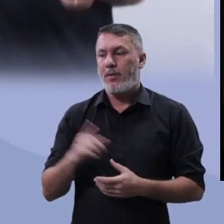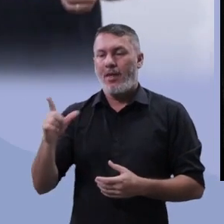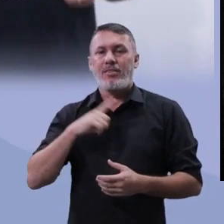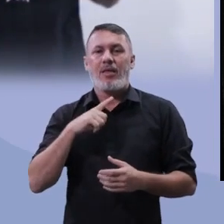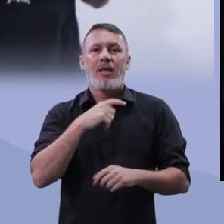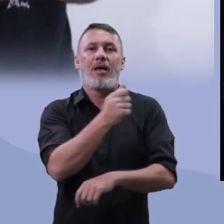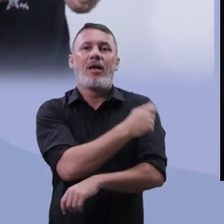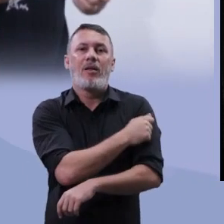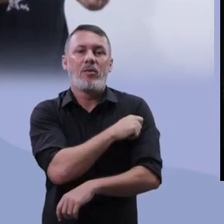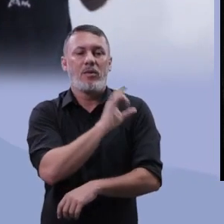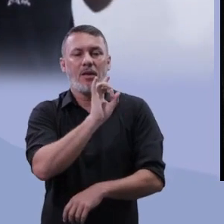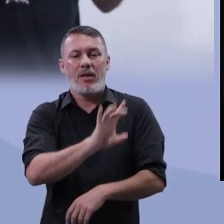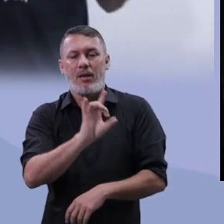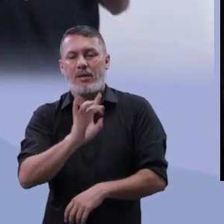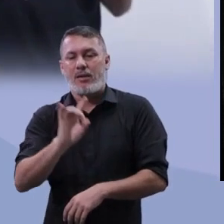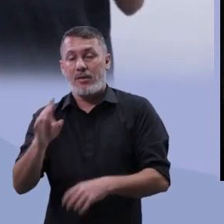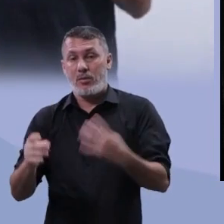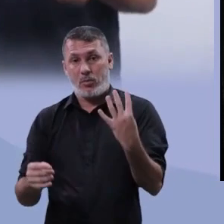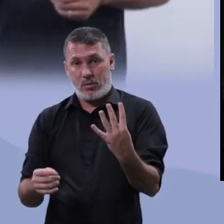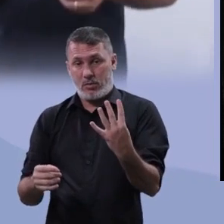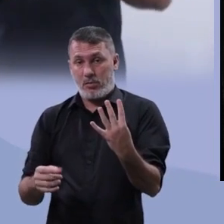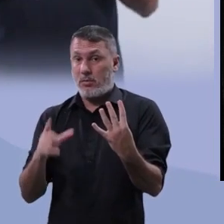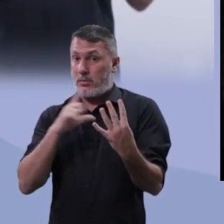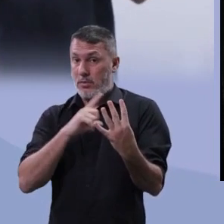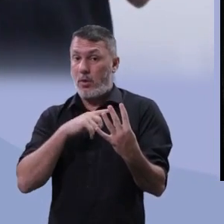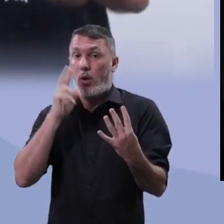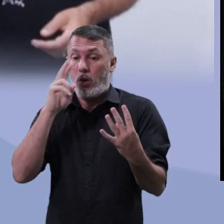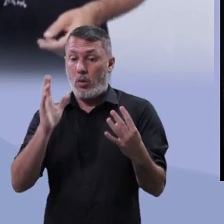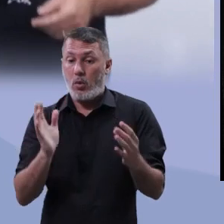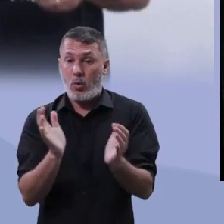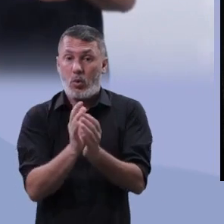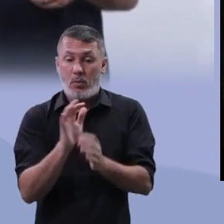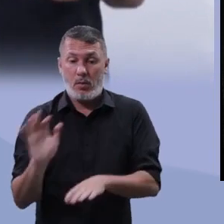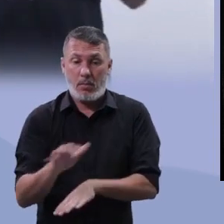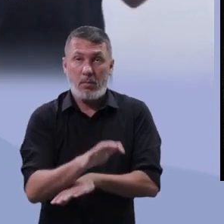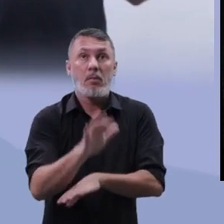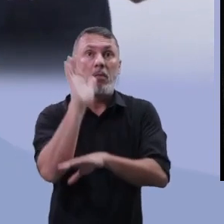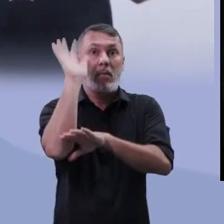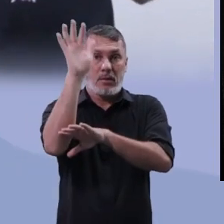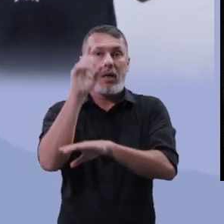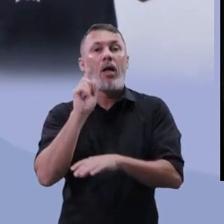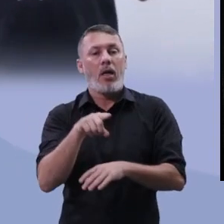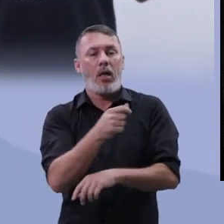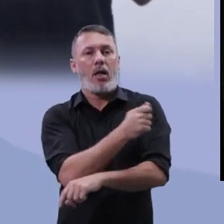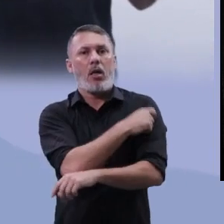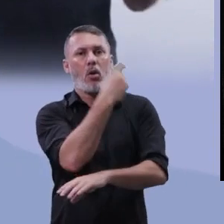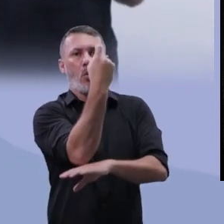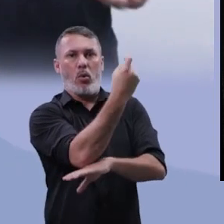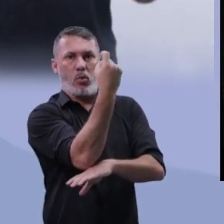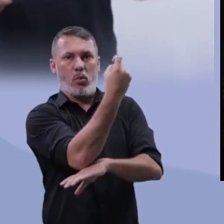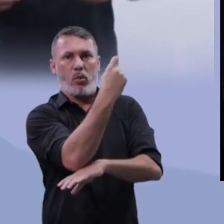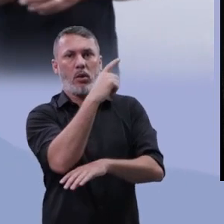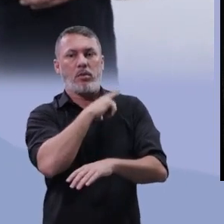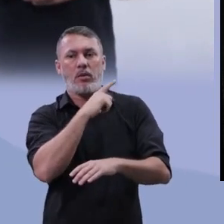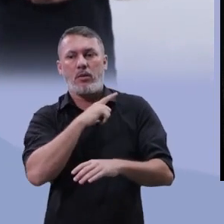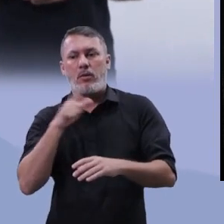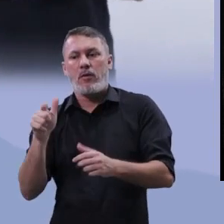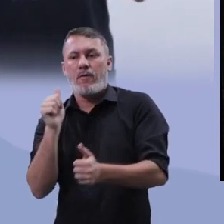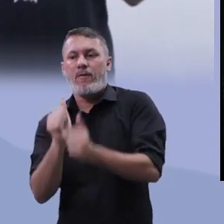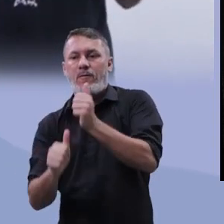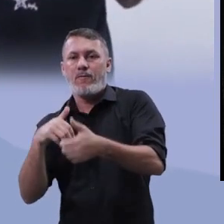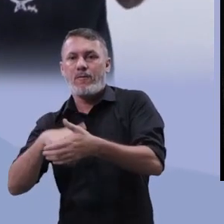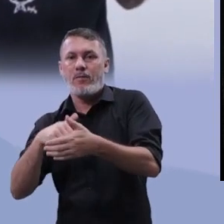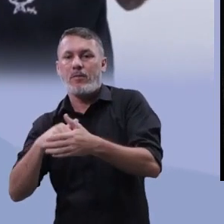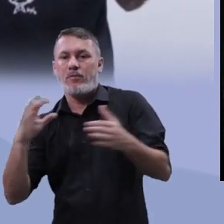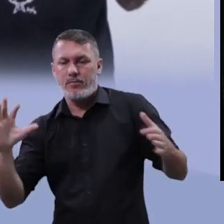Os alunos PJFM medem respectivamente, tá ali as alturas. O grupo de basquete é formado pelos alunos mais altos e tem uma pessoa a mais que o grupo de